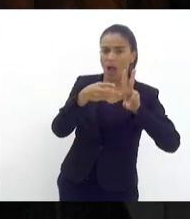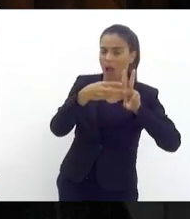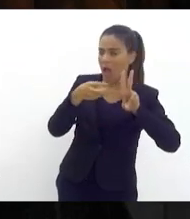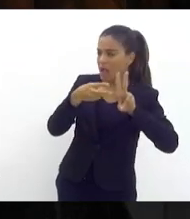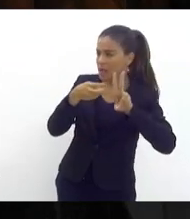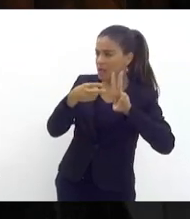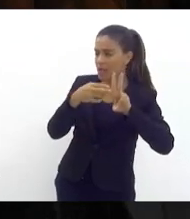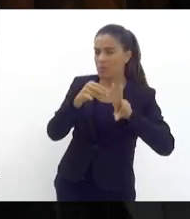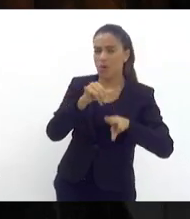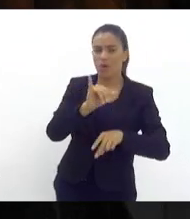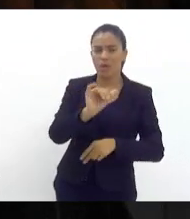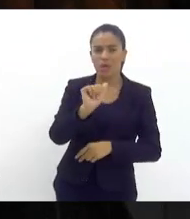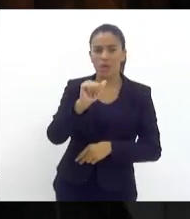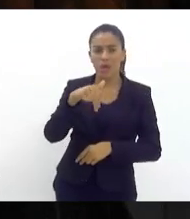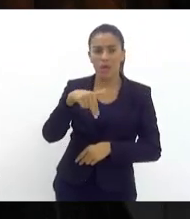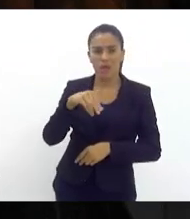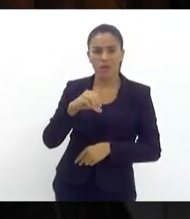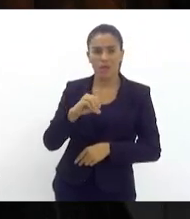mamis